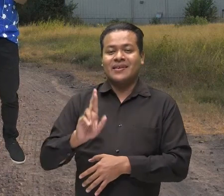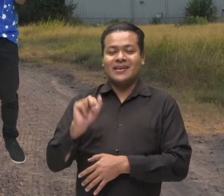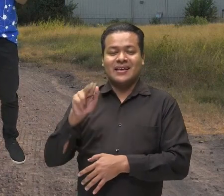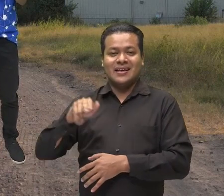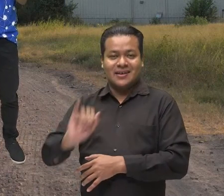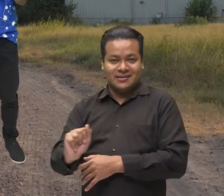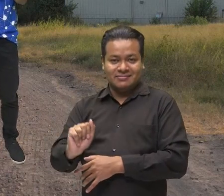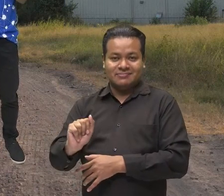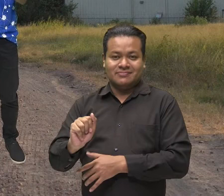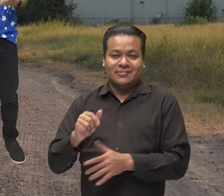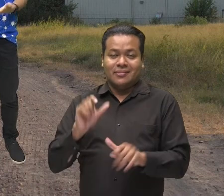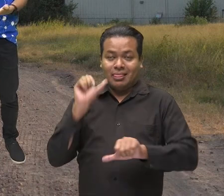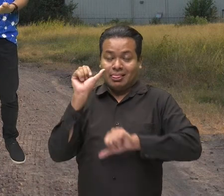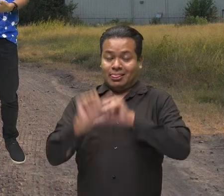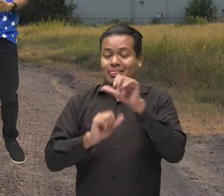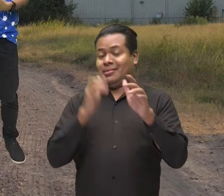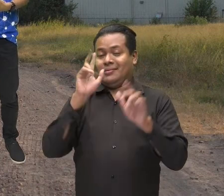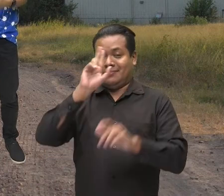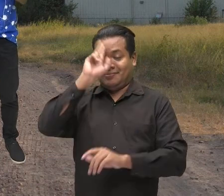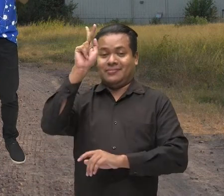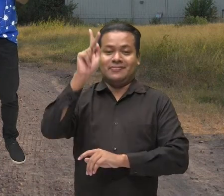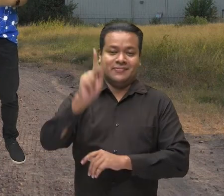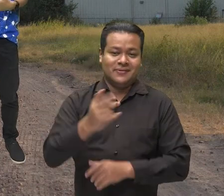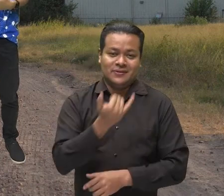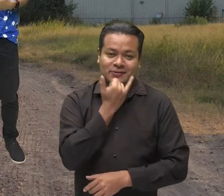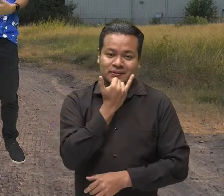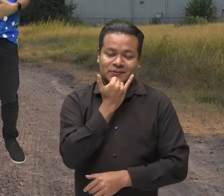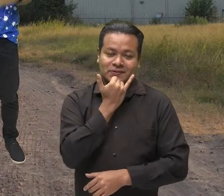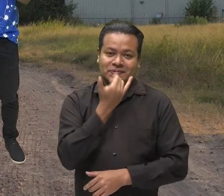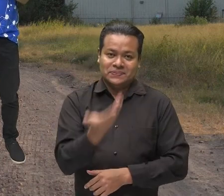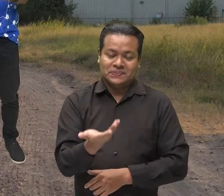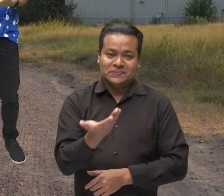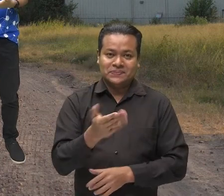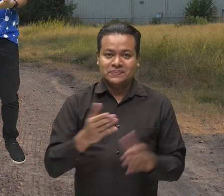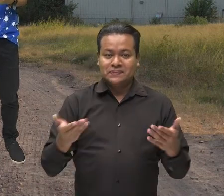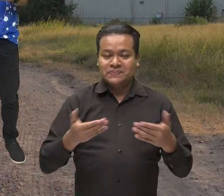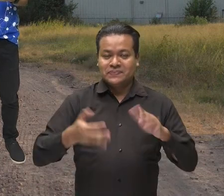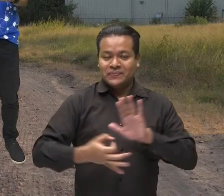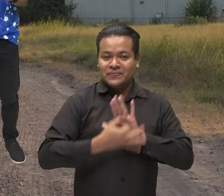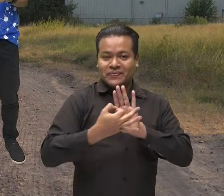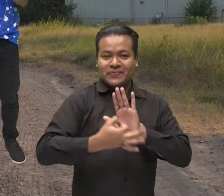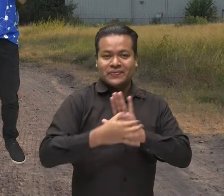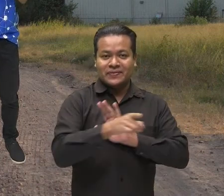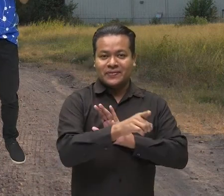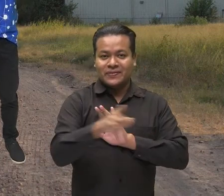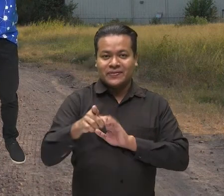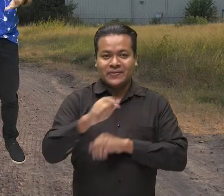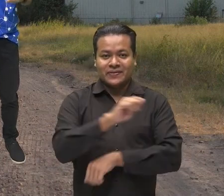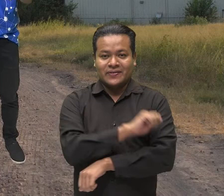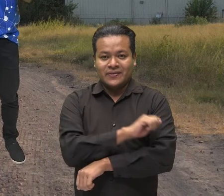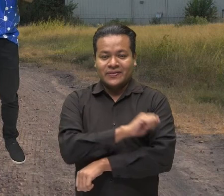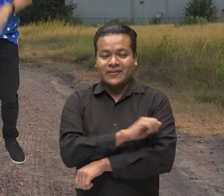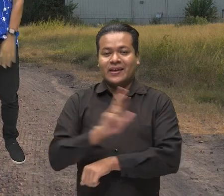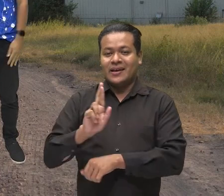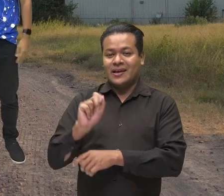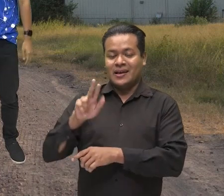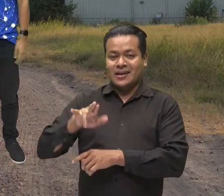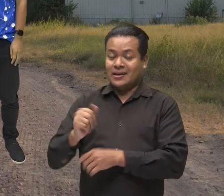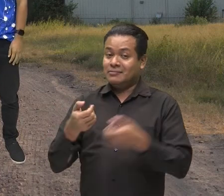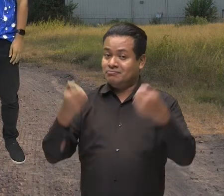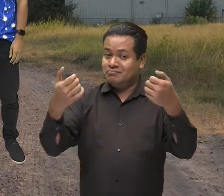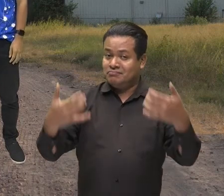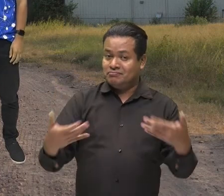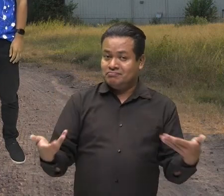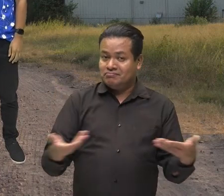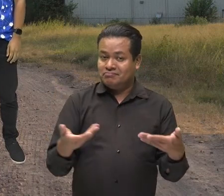né? Acabamos trocando os nomes ali, perdão pelo vacilo. Vamos ver aí o que a Kemily e o que a Rania tem para falar